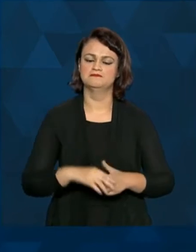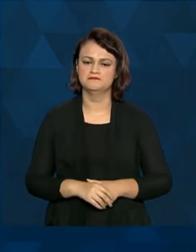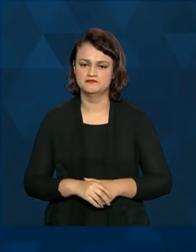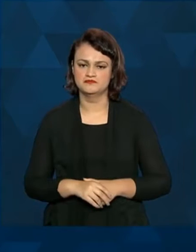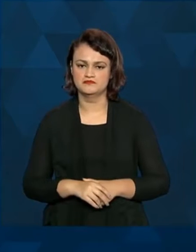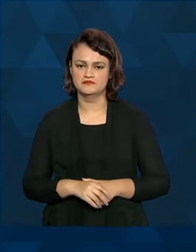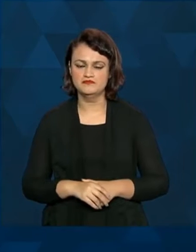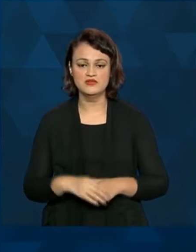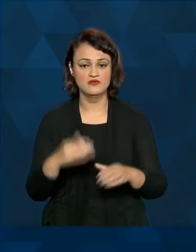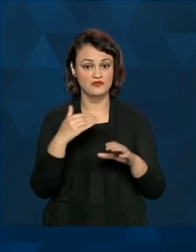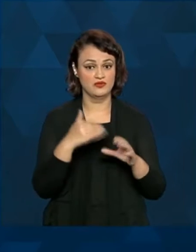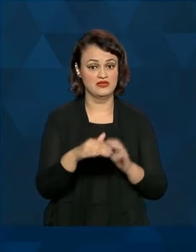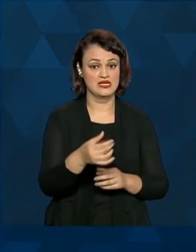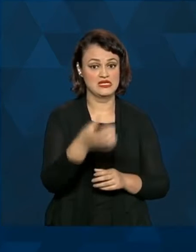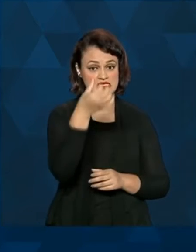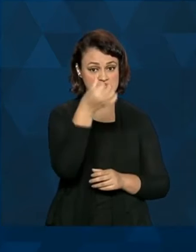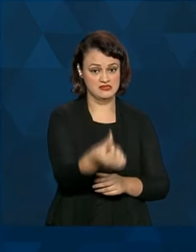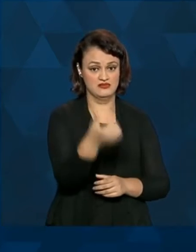Foram repassados